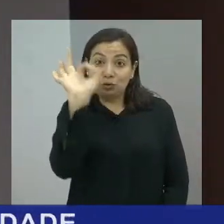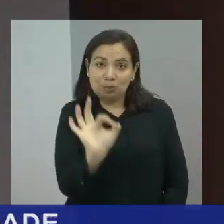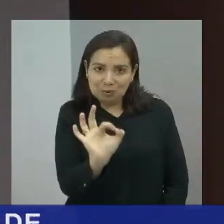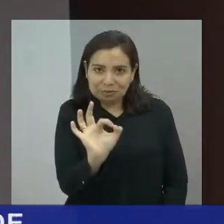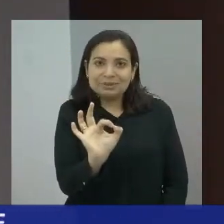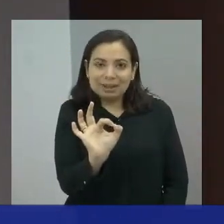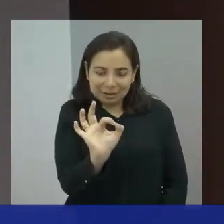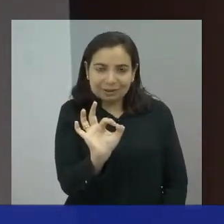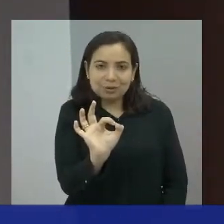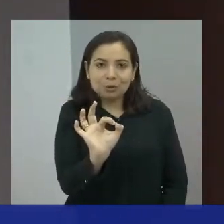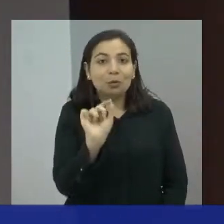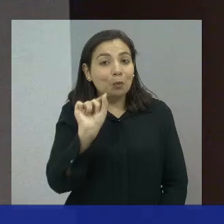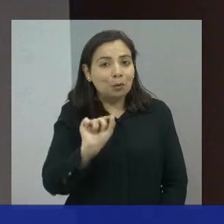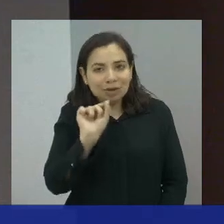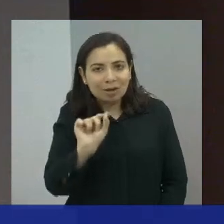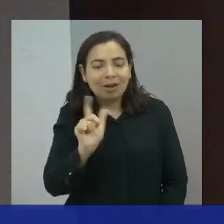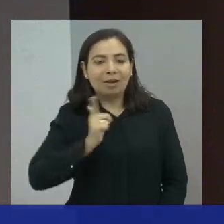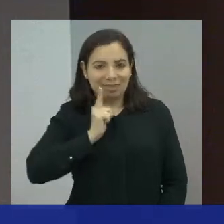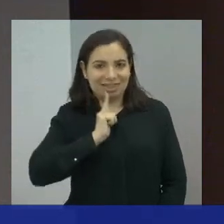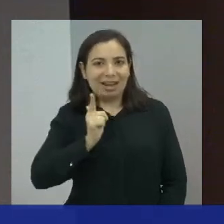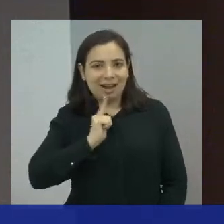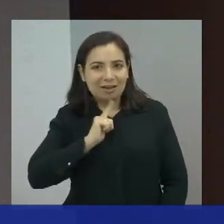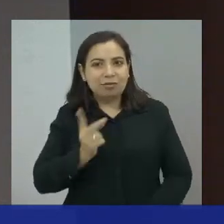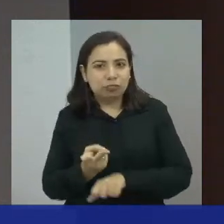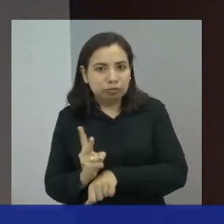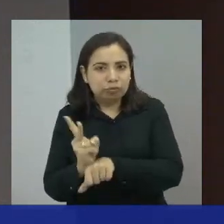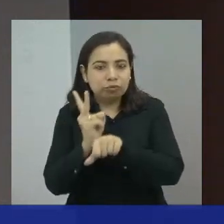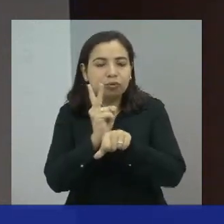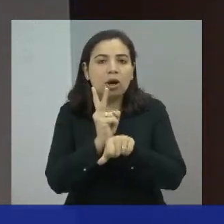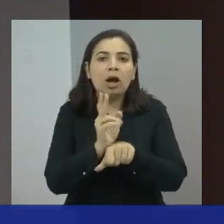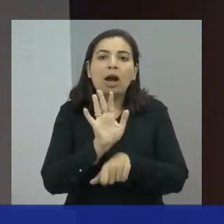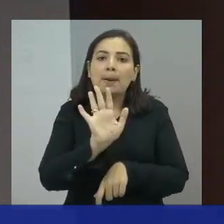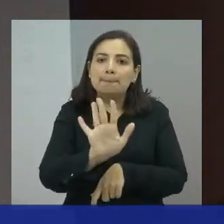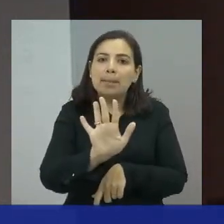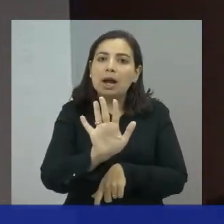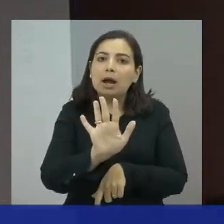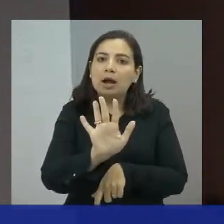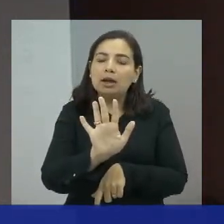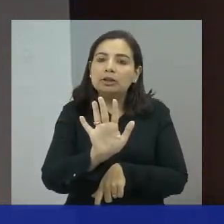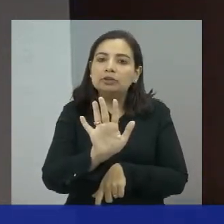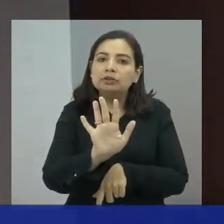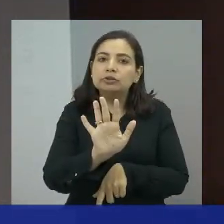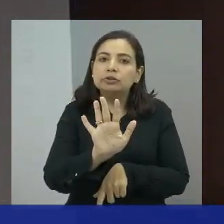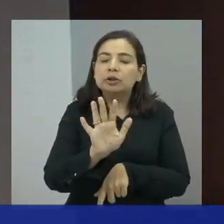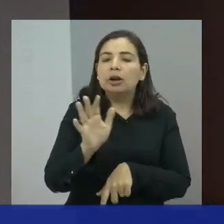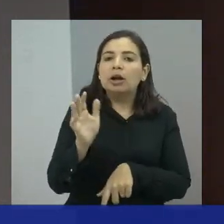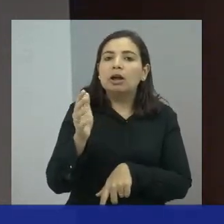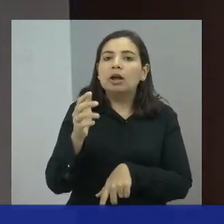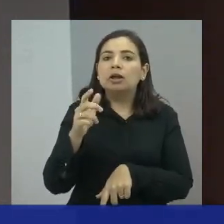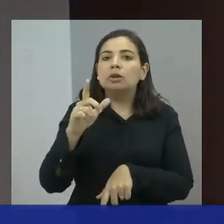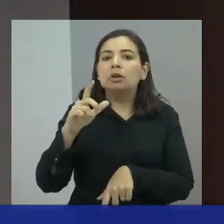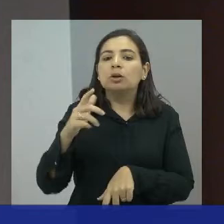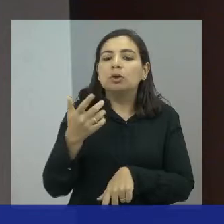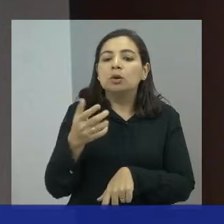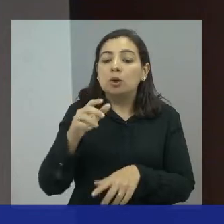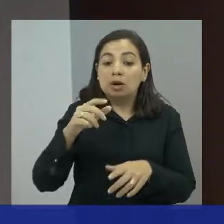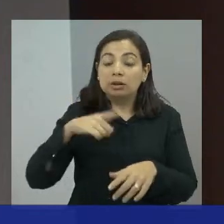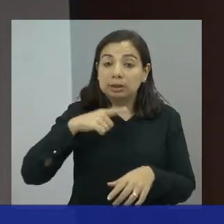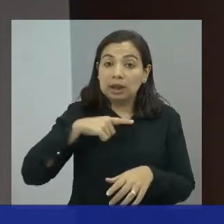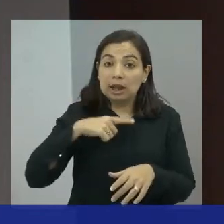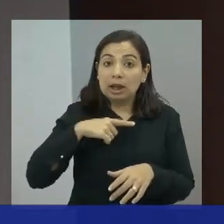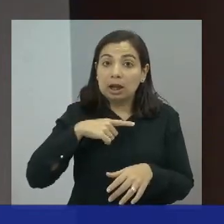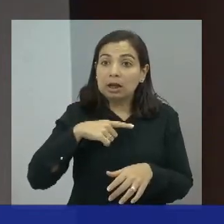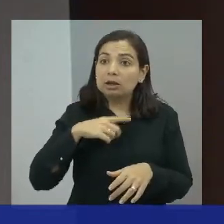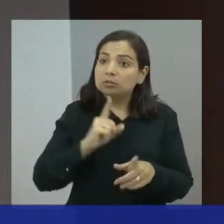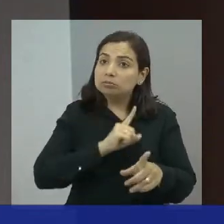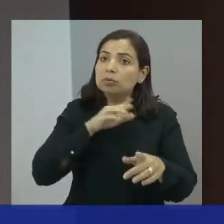72% das fiscalizações foram executadas sem lavrar nenhum documento fiscal. O fiscal foi lá e